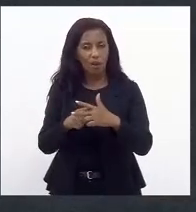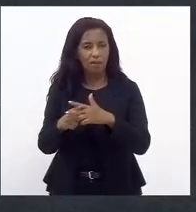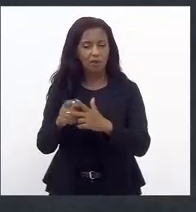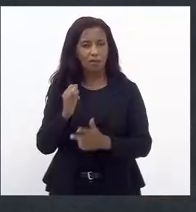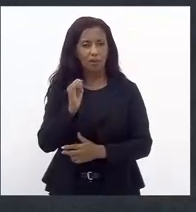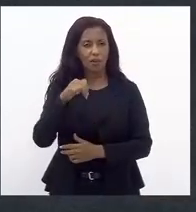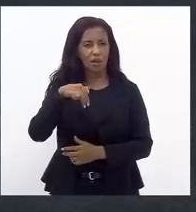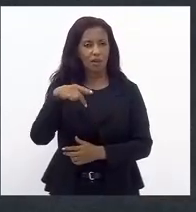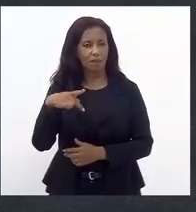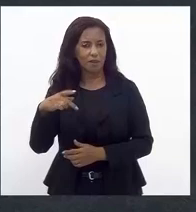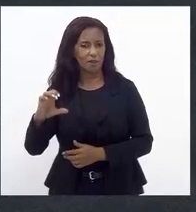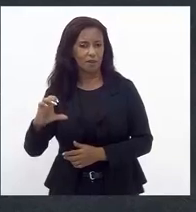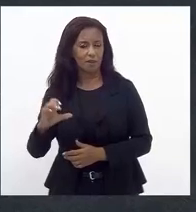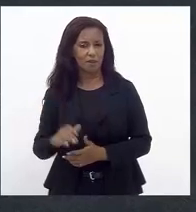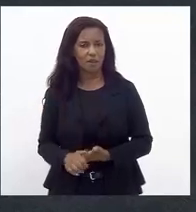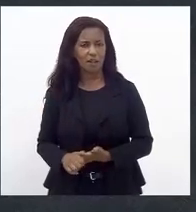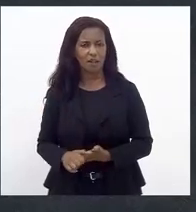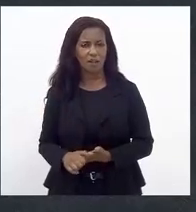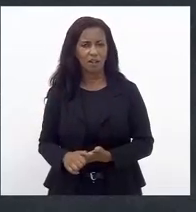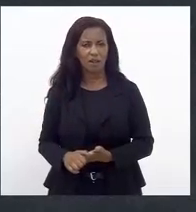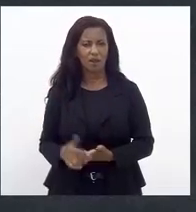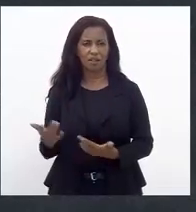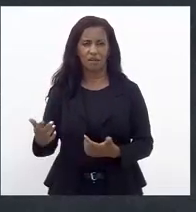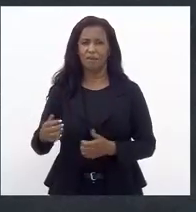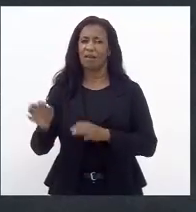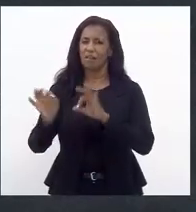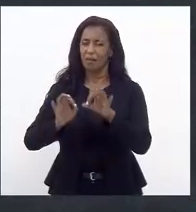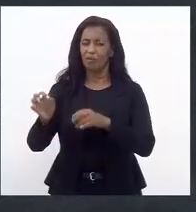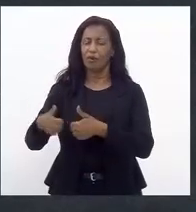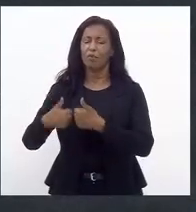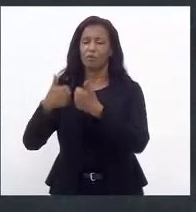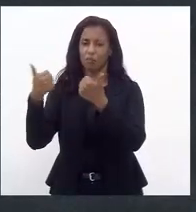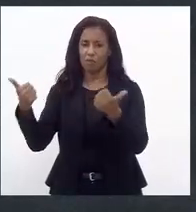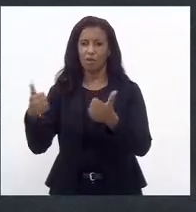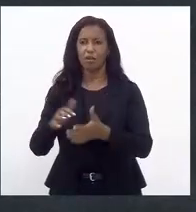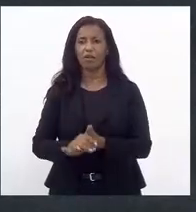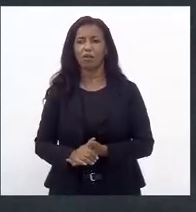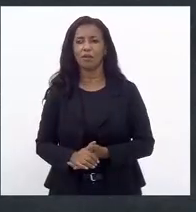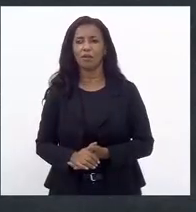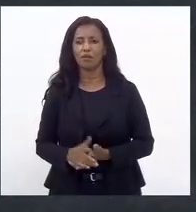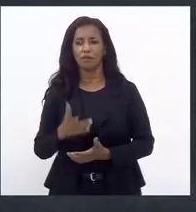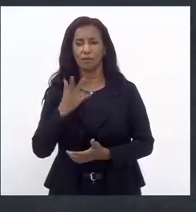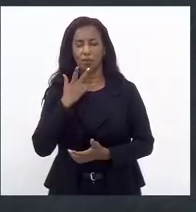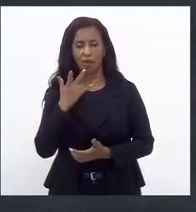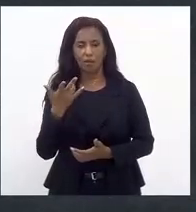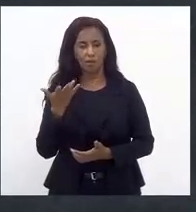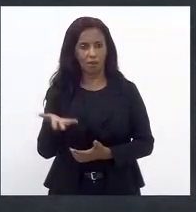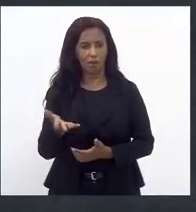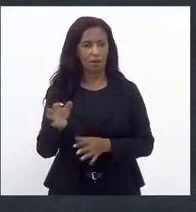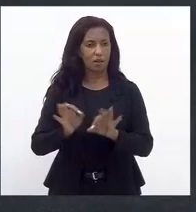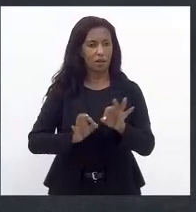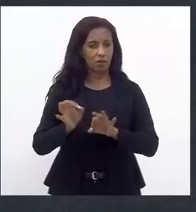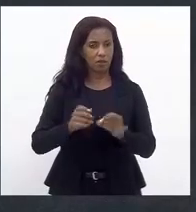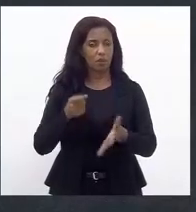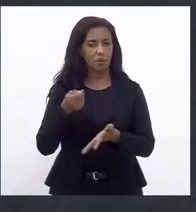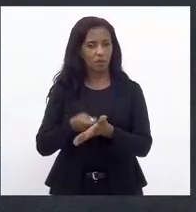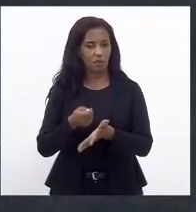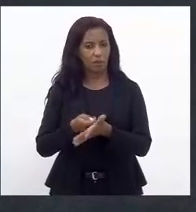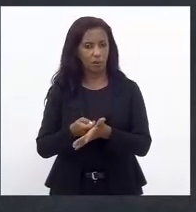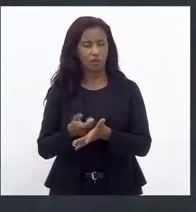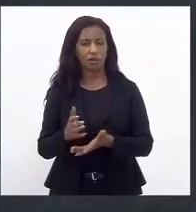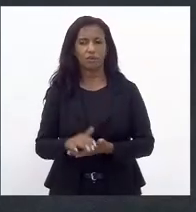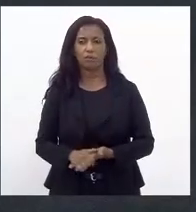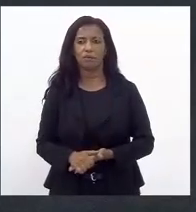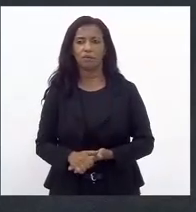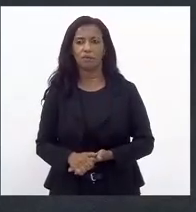inpc em condições muito melhores viáveis que eu quero dizer é que as condições impostas são